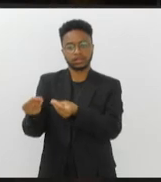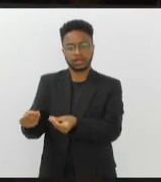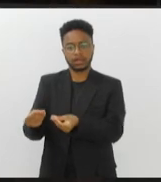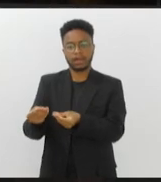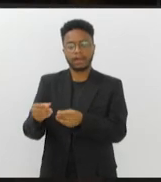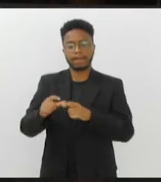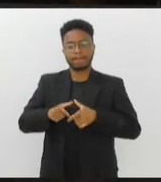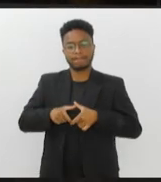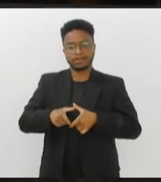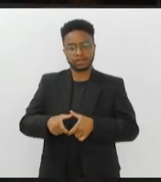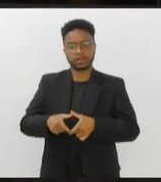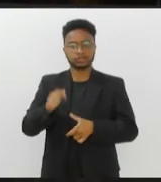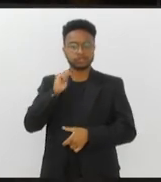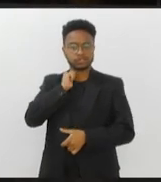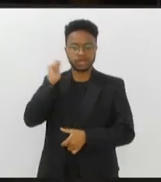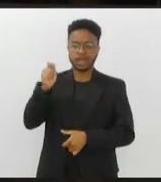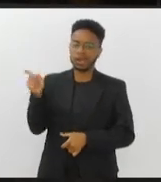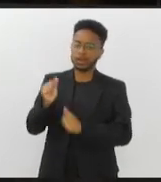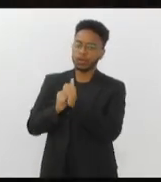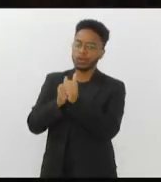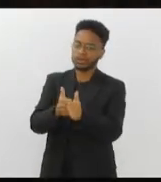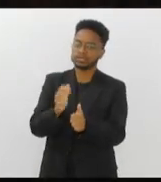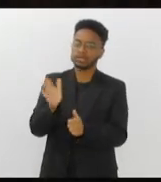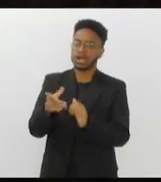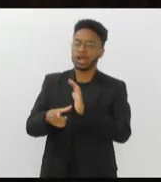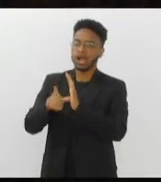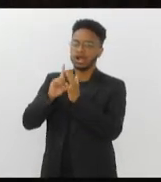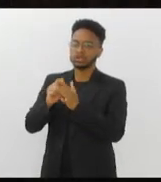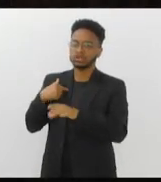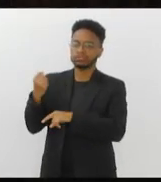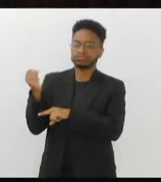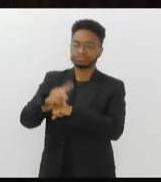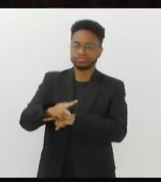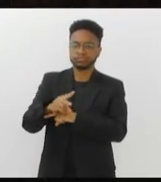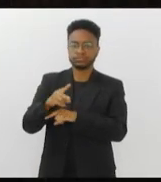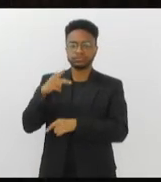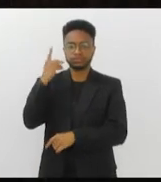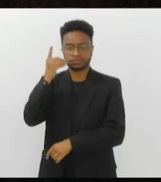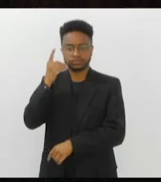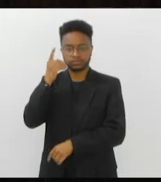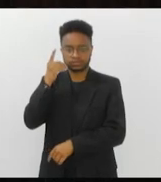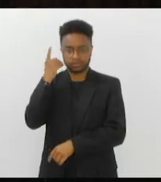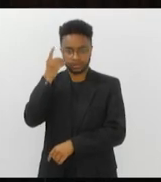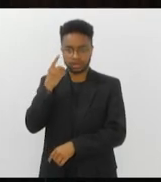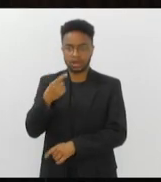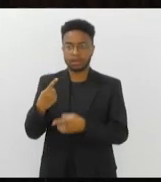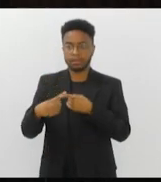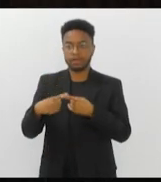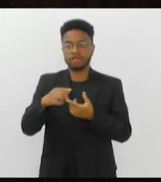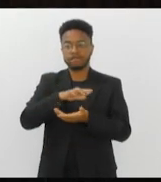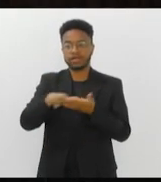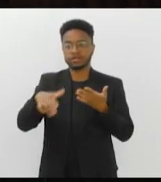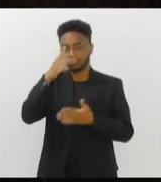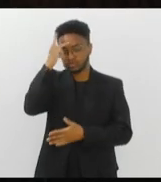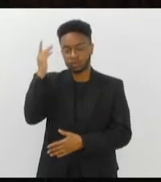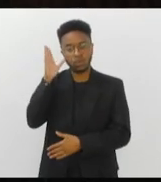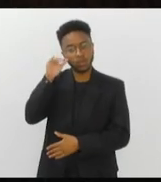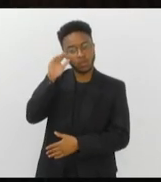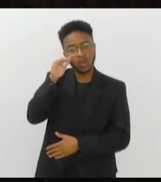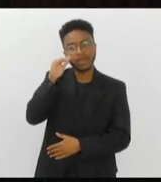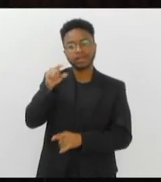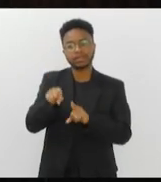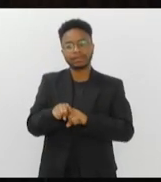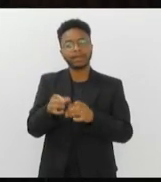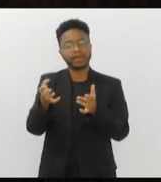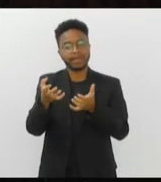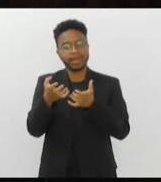nos acompanha muito antes de eu ser parlamentar. Muitas pessoas ficam curiosas, desejam ser